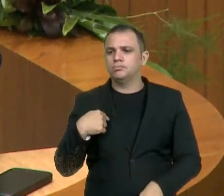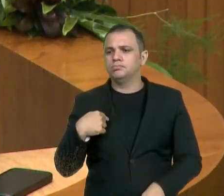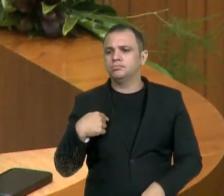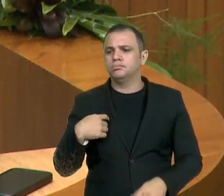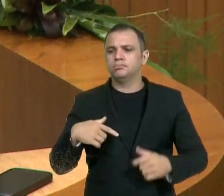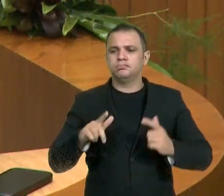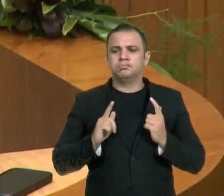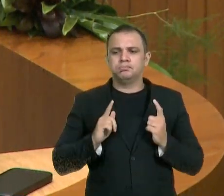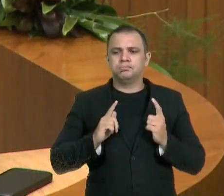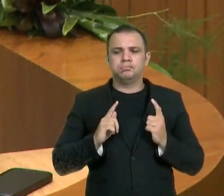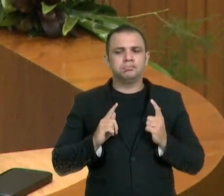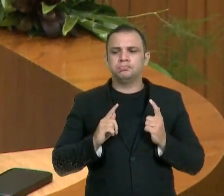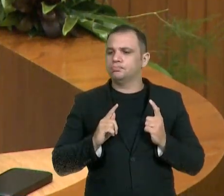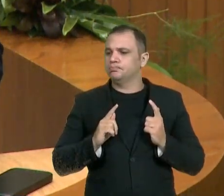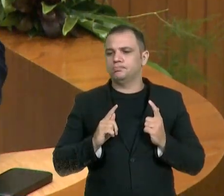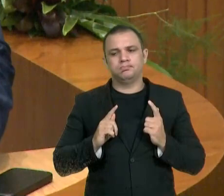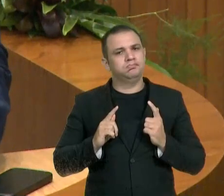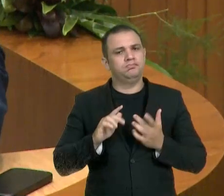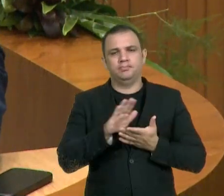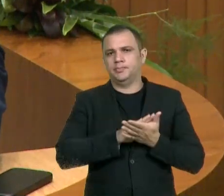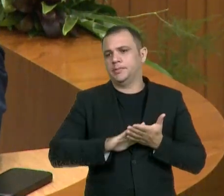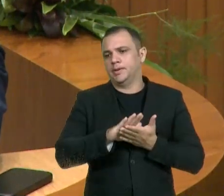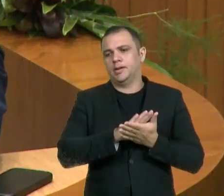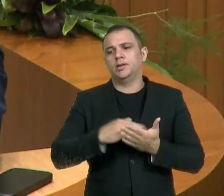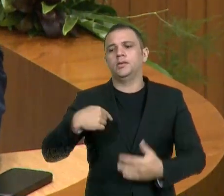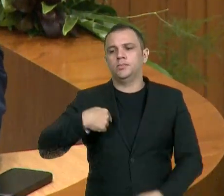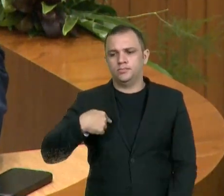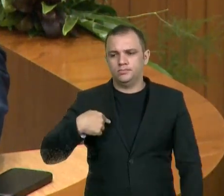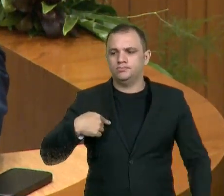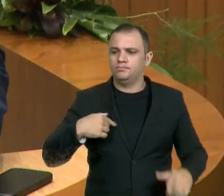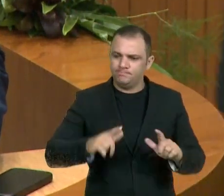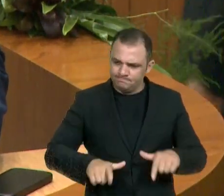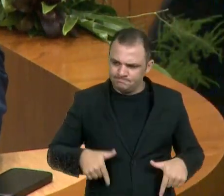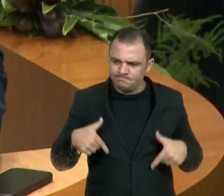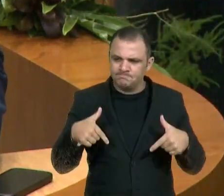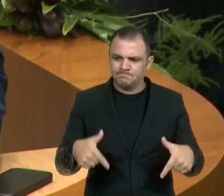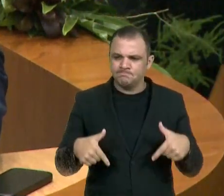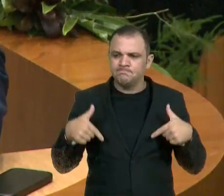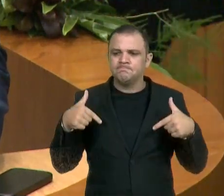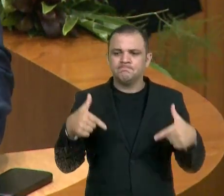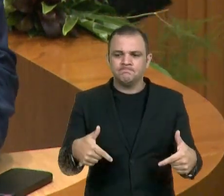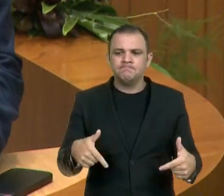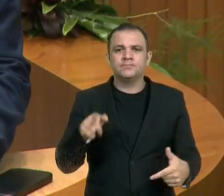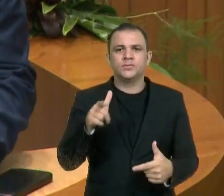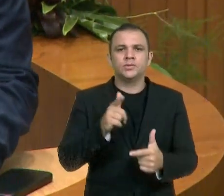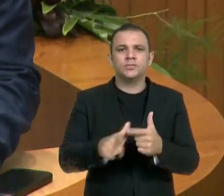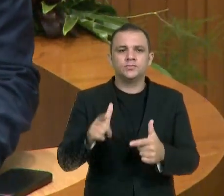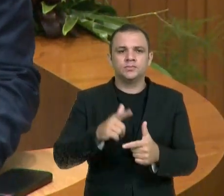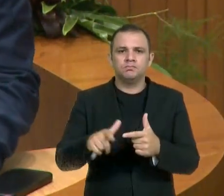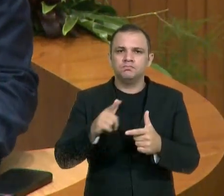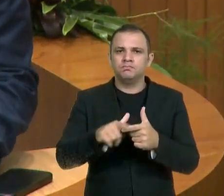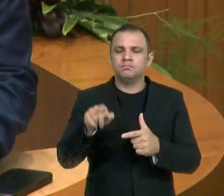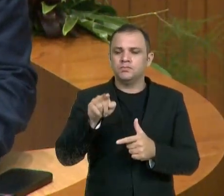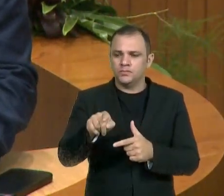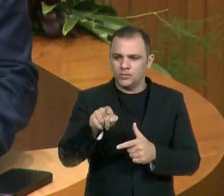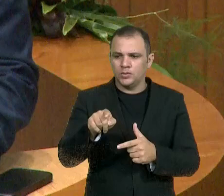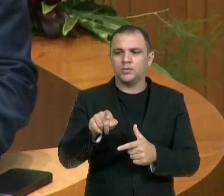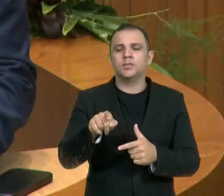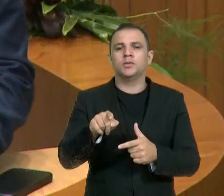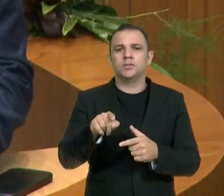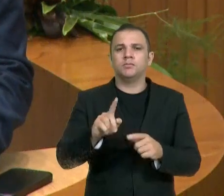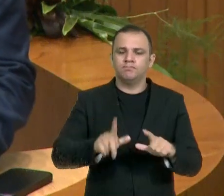um segundo, muito pelo contrário, venho enfrentando esse problema junto ao nosso